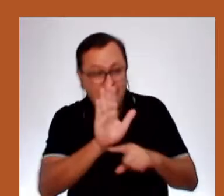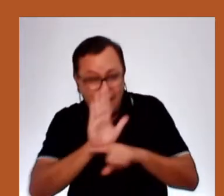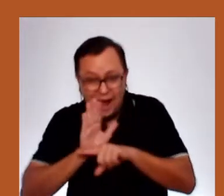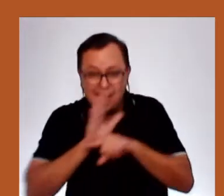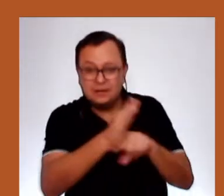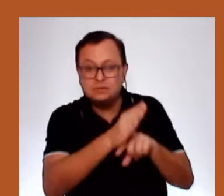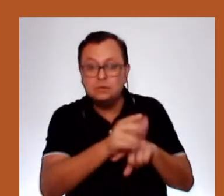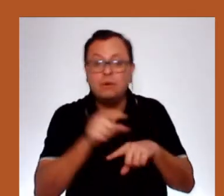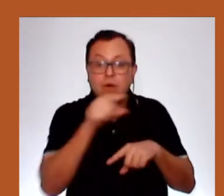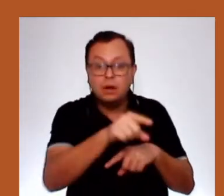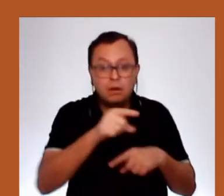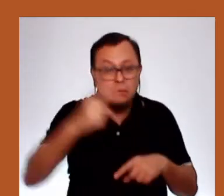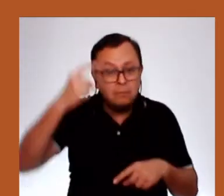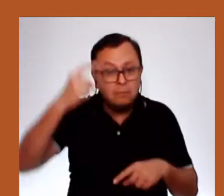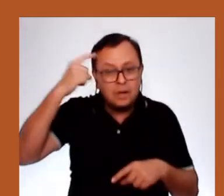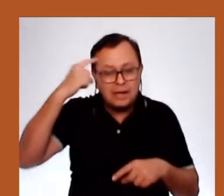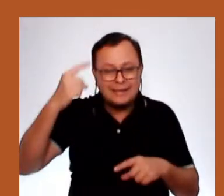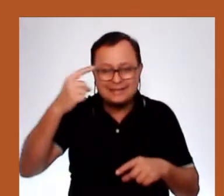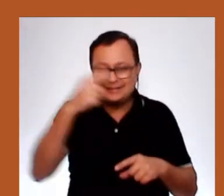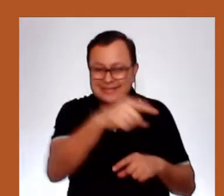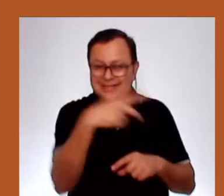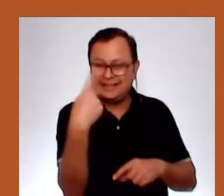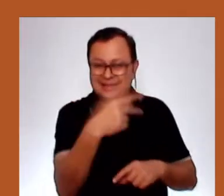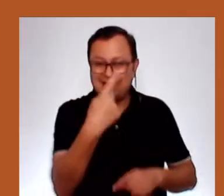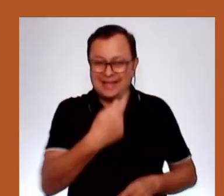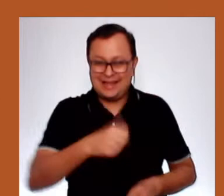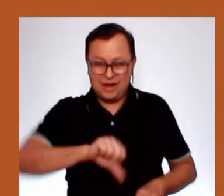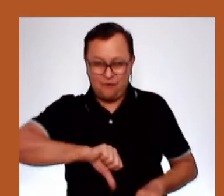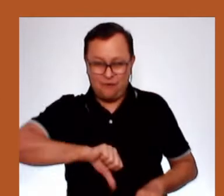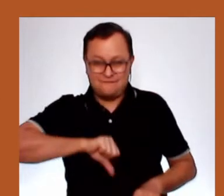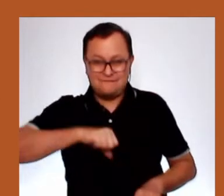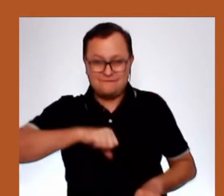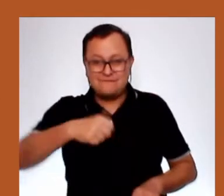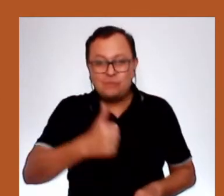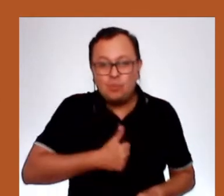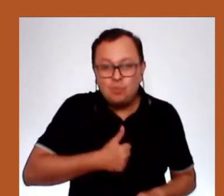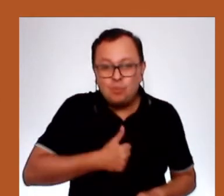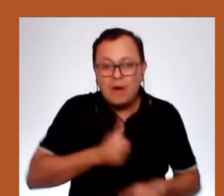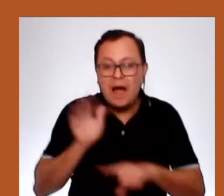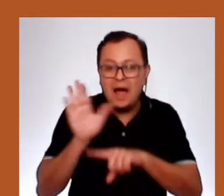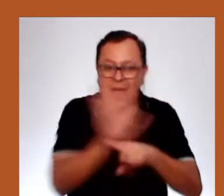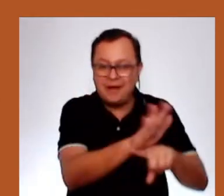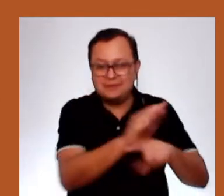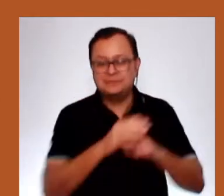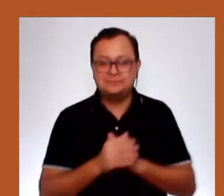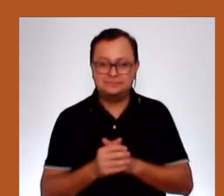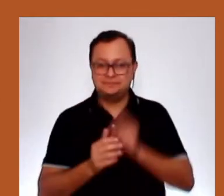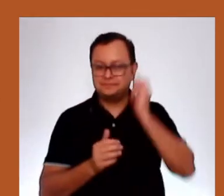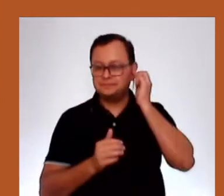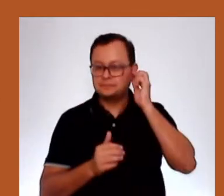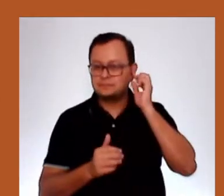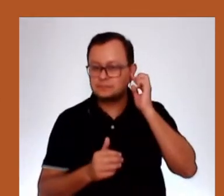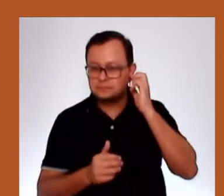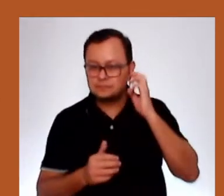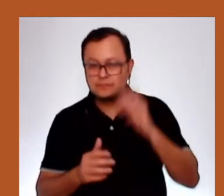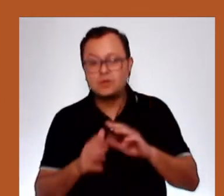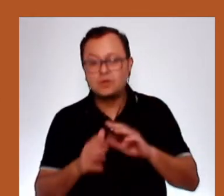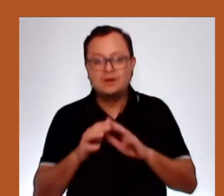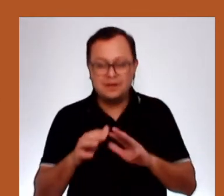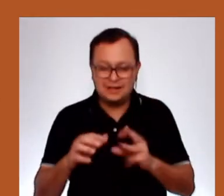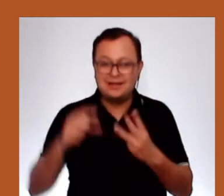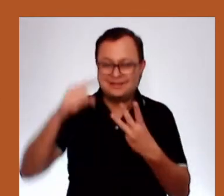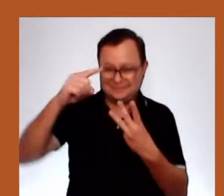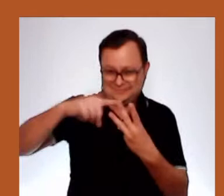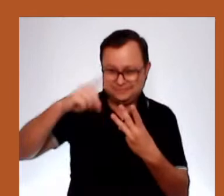uma transformação na autoestima de uma outra pessoa. E é ultra subjetivo, né? Não foi lá que o José falou, olha, como